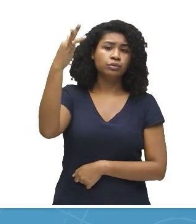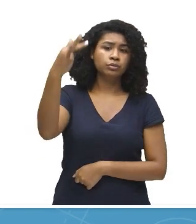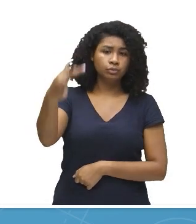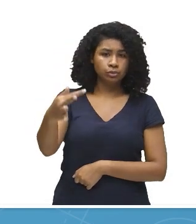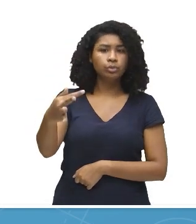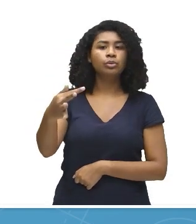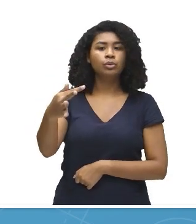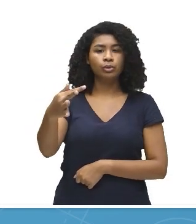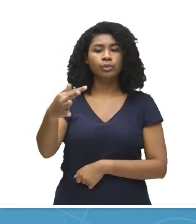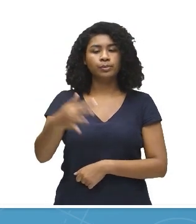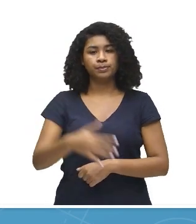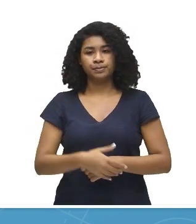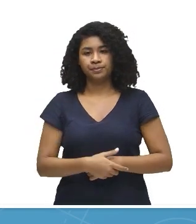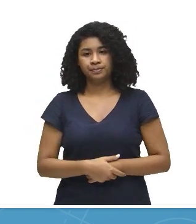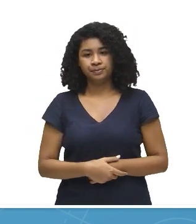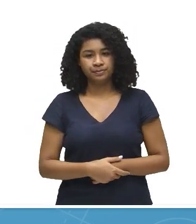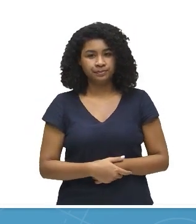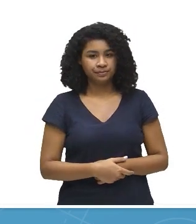próximas gerações.